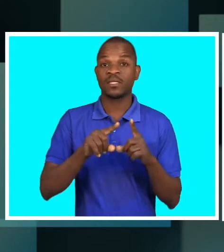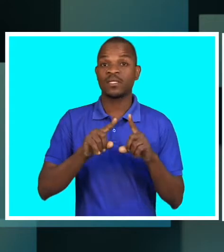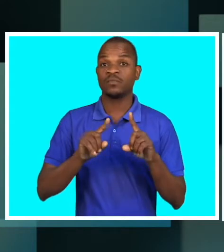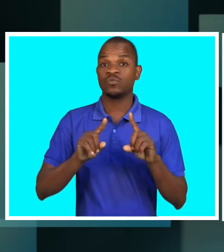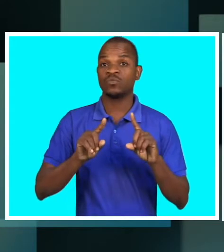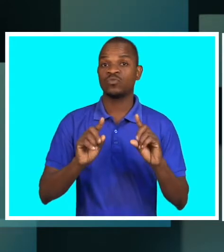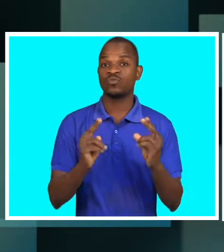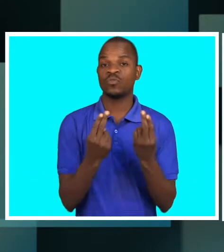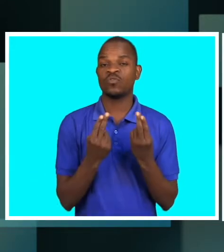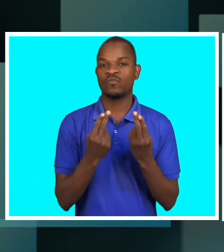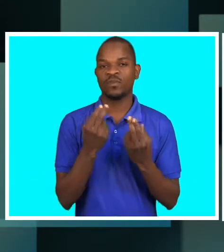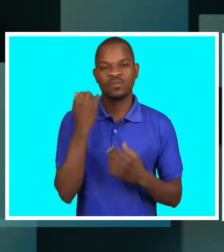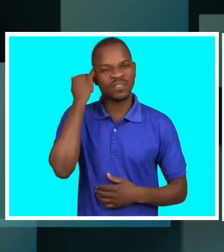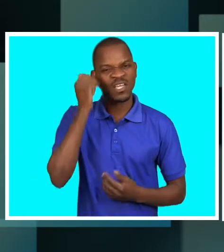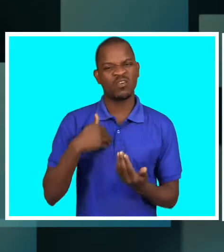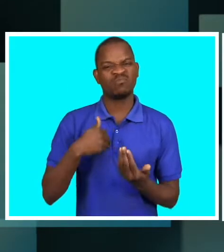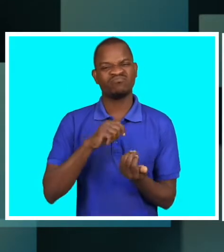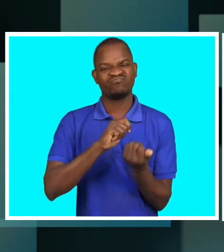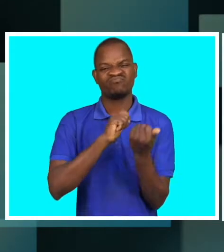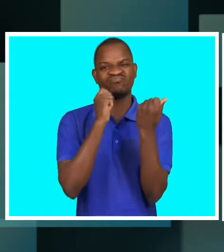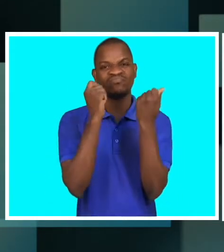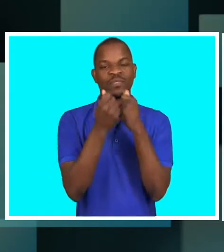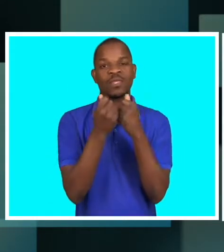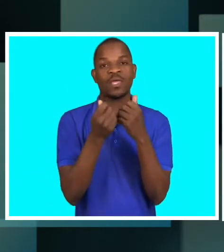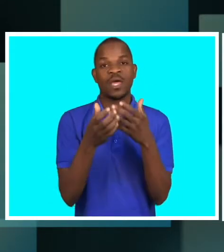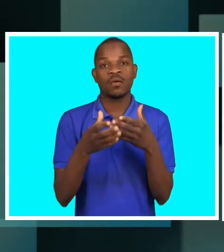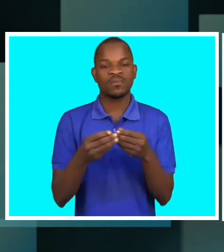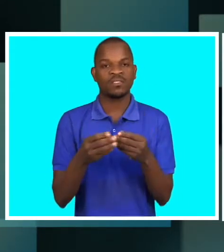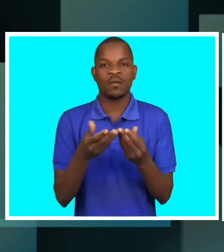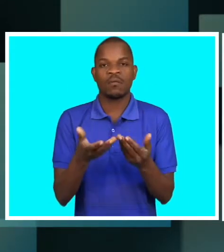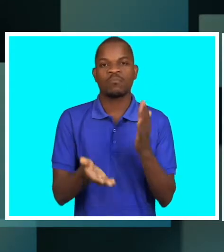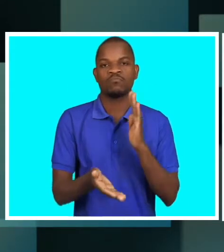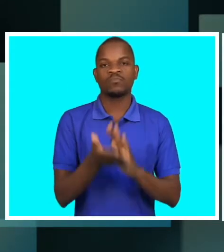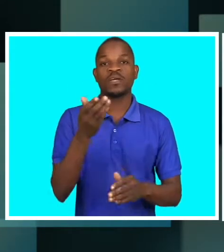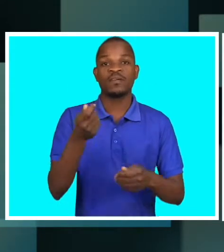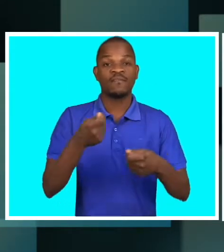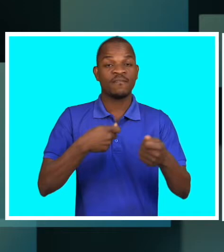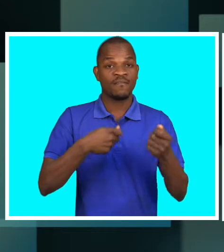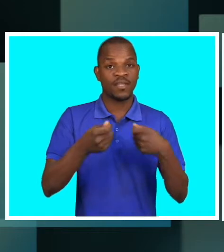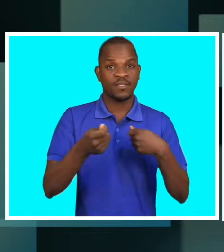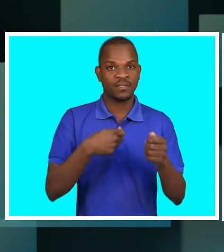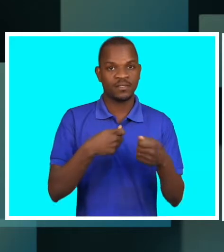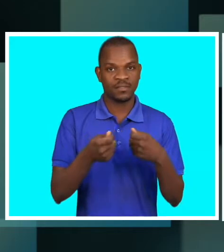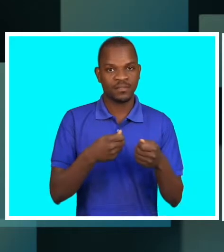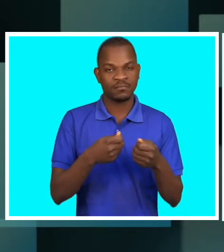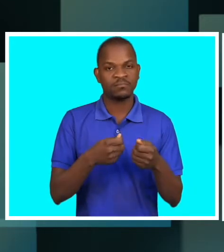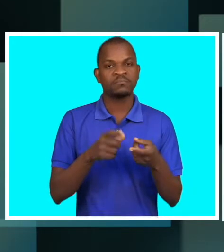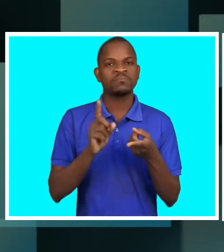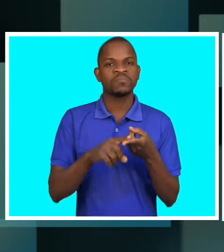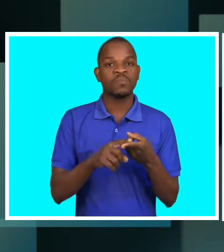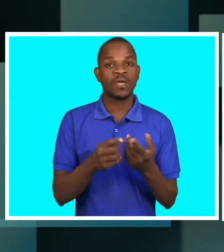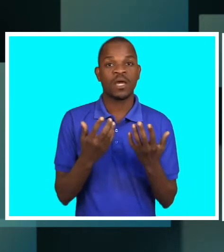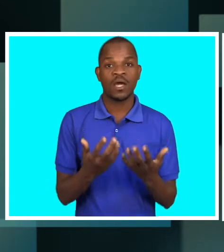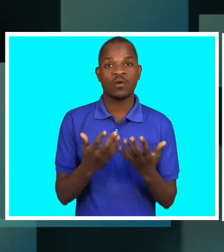A inovação eu tive que transformar a inovação em um produto que podemos comercializar.